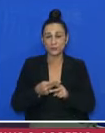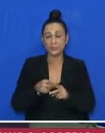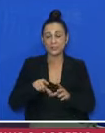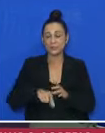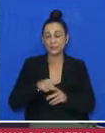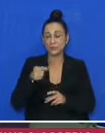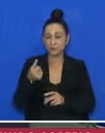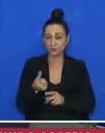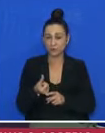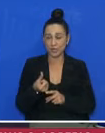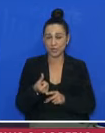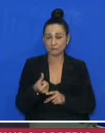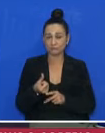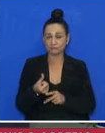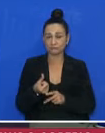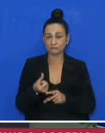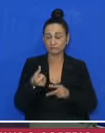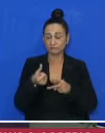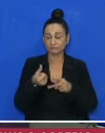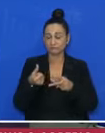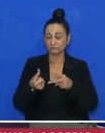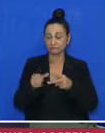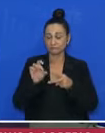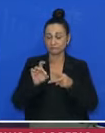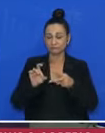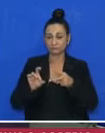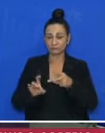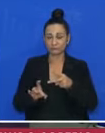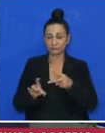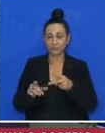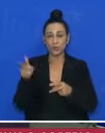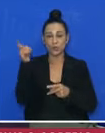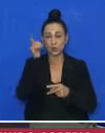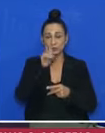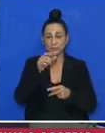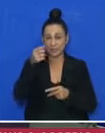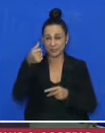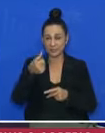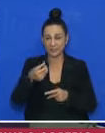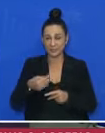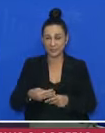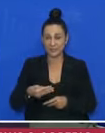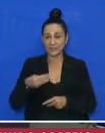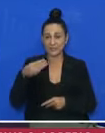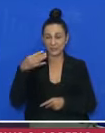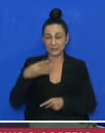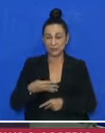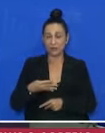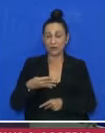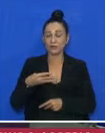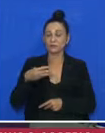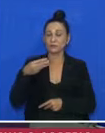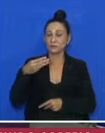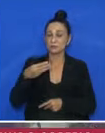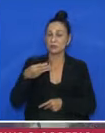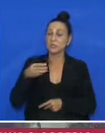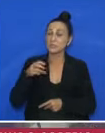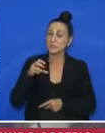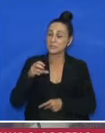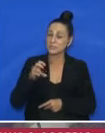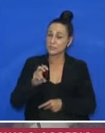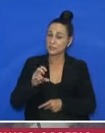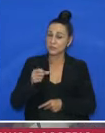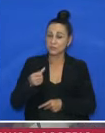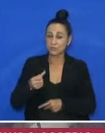são sorteados 6 números em cada um dos sorteios e ganha prêmio quem acerta 3, 4, 5 ou 6 números em cada